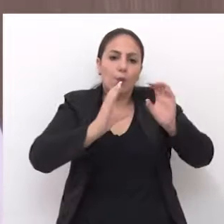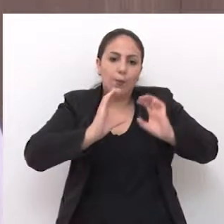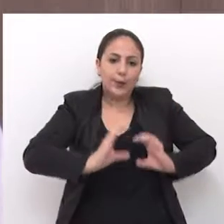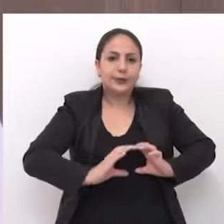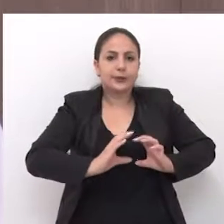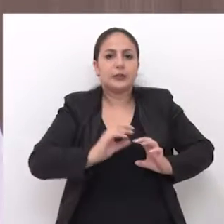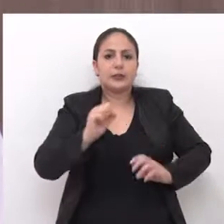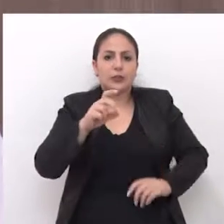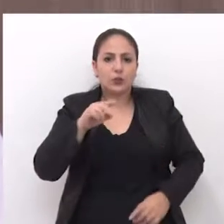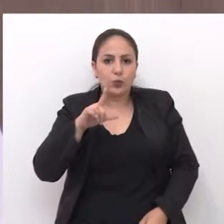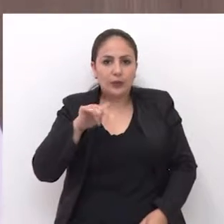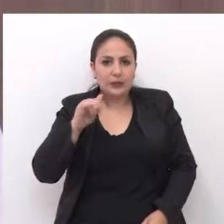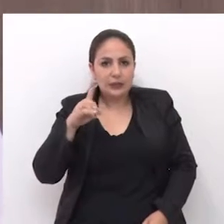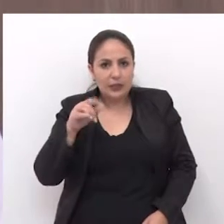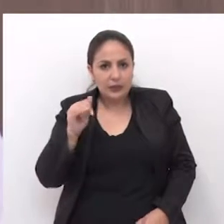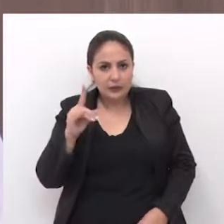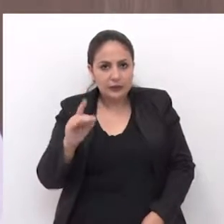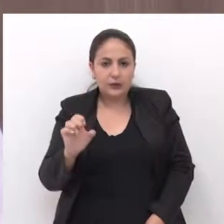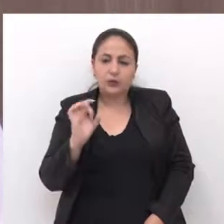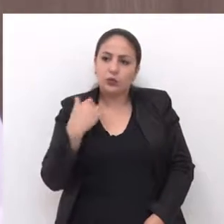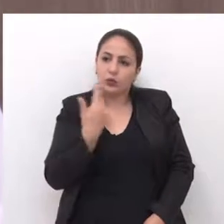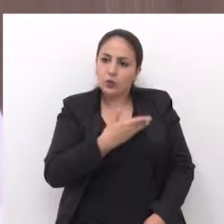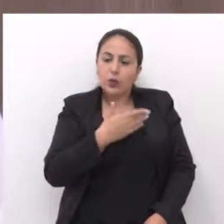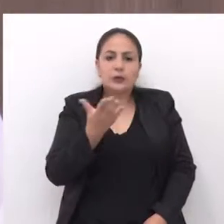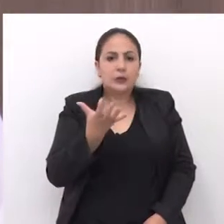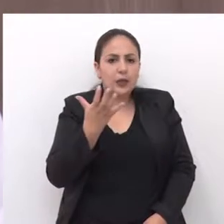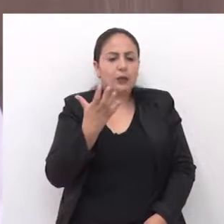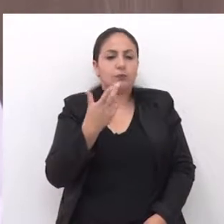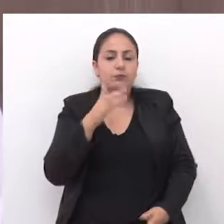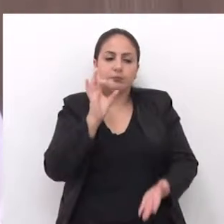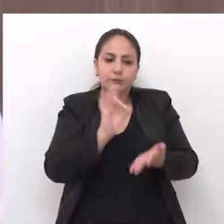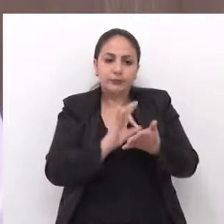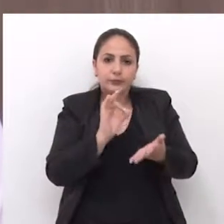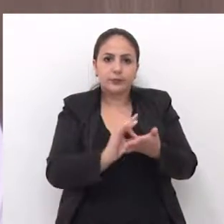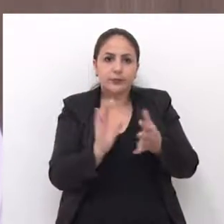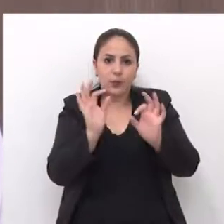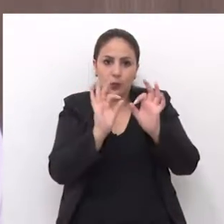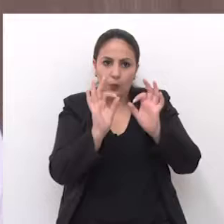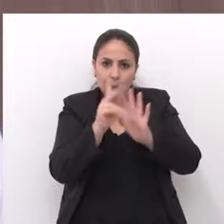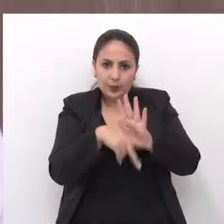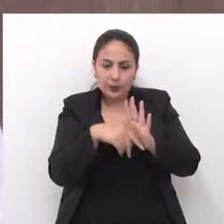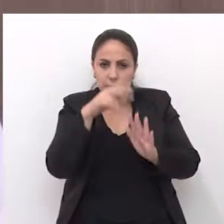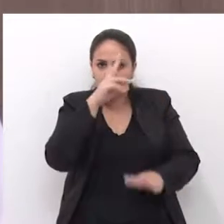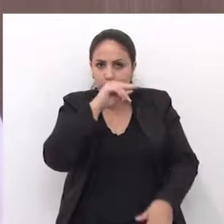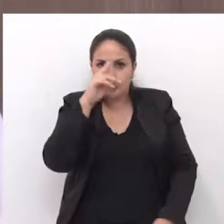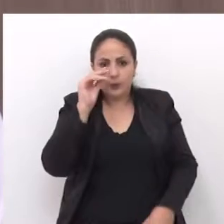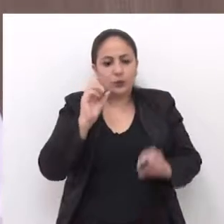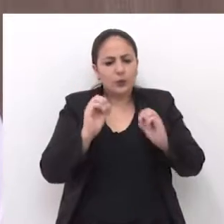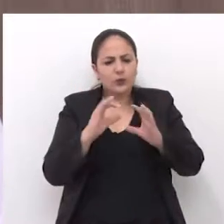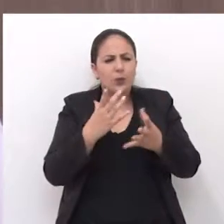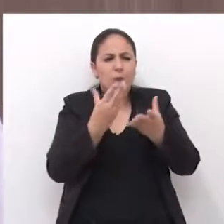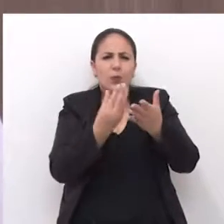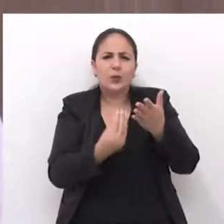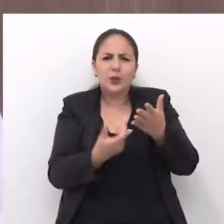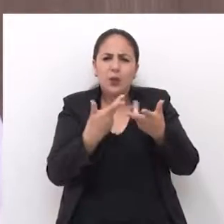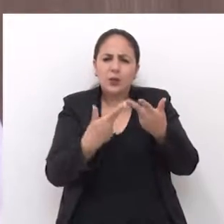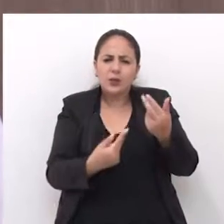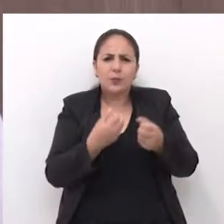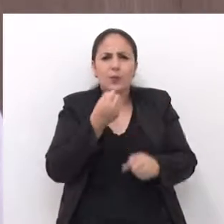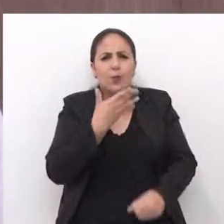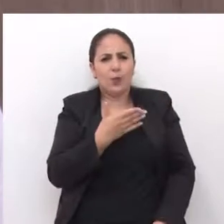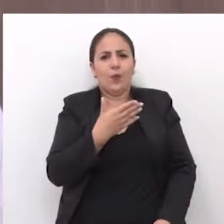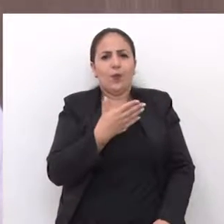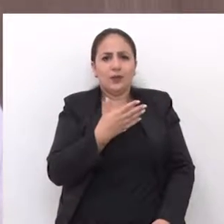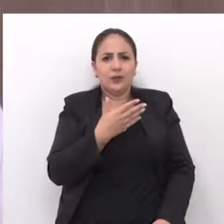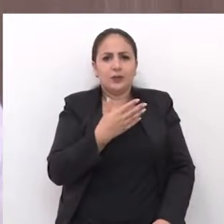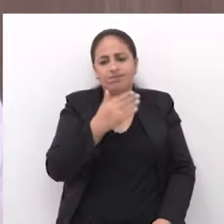se comportar sexualmente. Então é só isso que a gente quer, garantir. O Plano Municipal de Educação trata de tantas coisas, tem tanta coisa